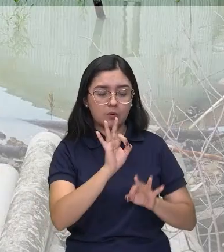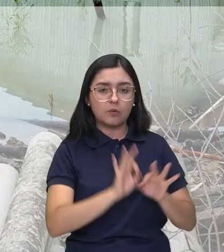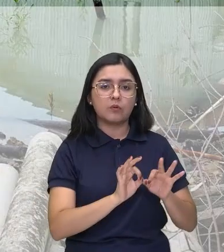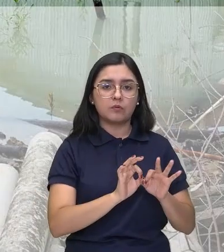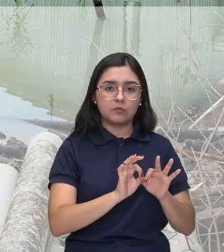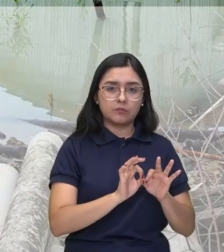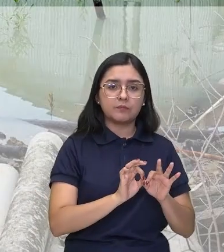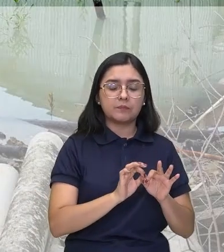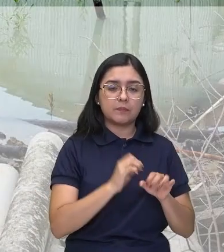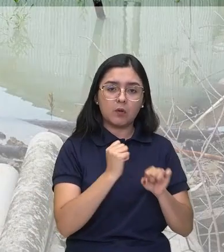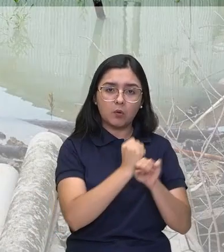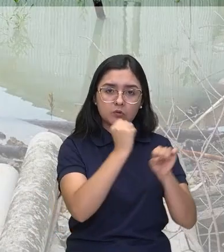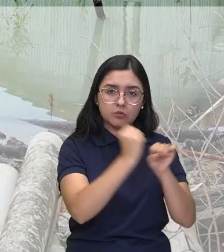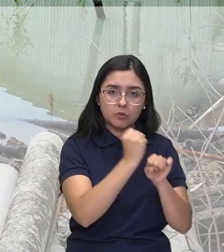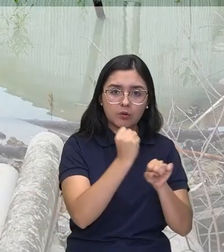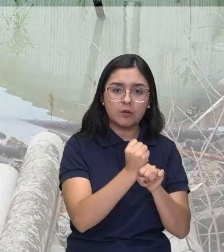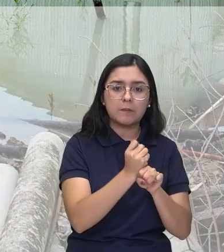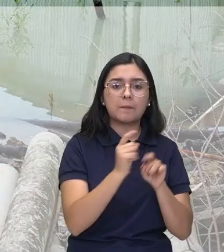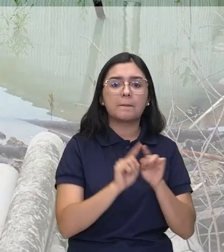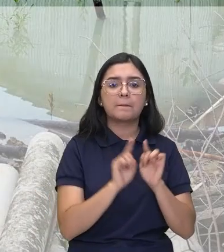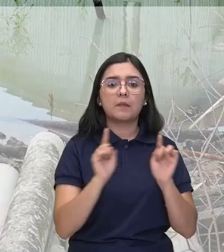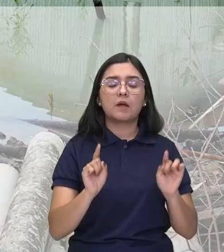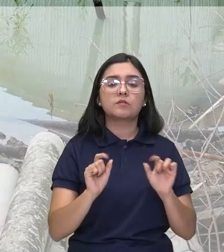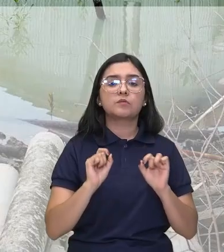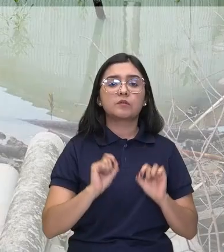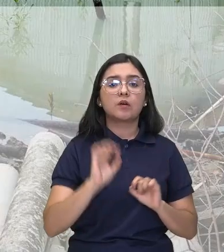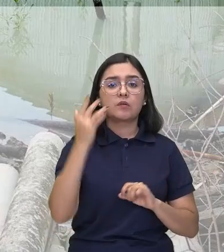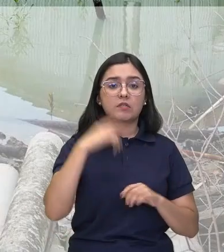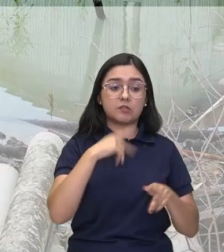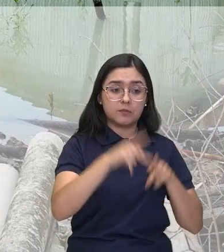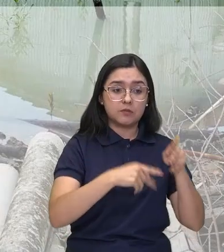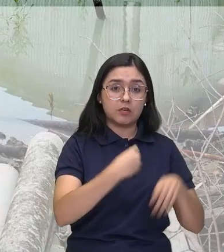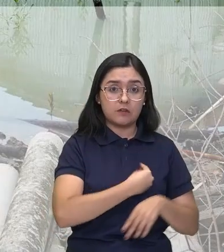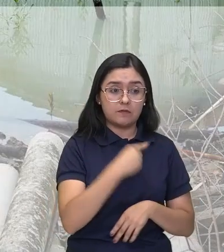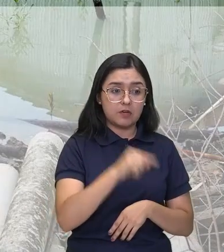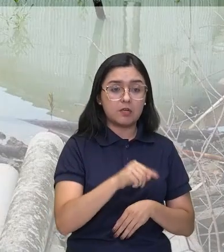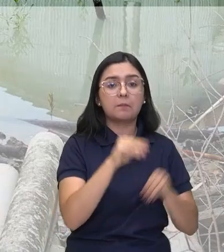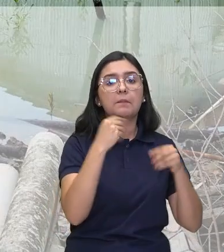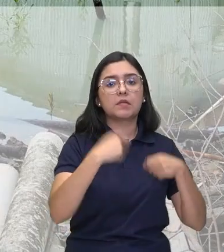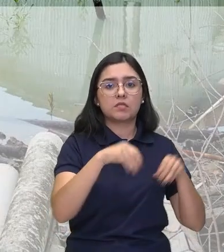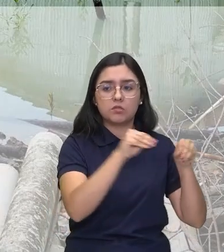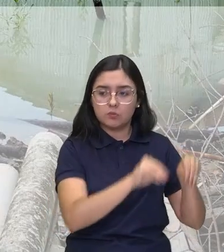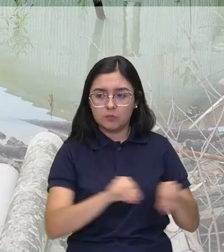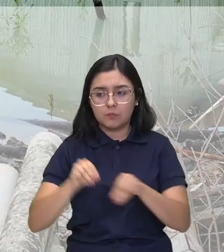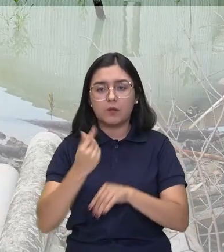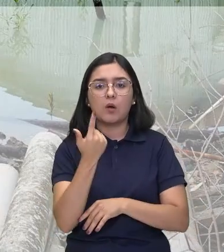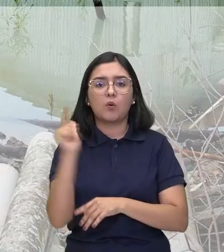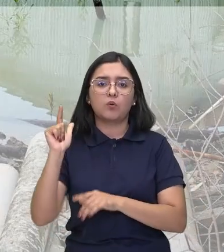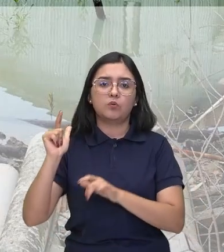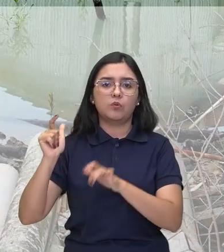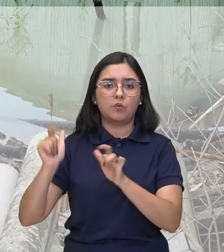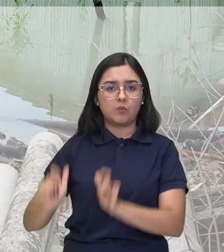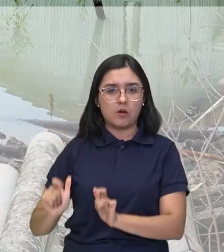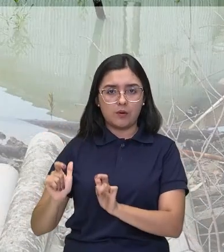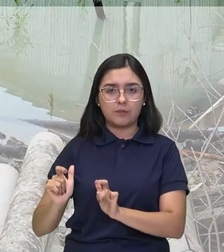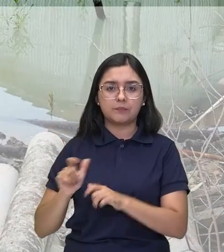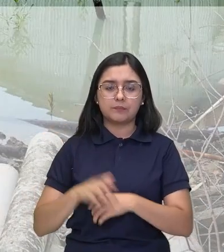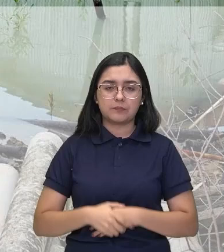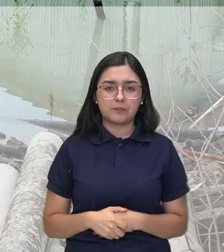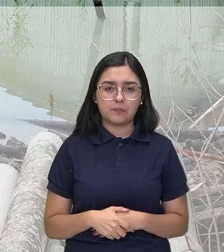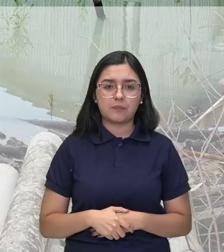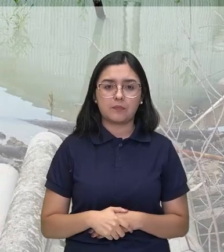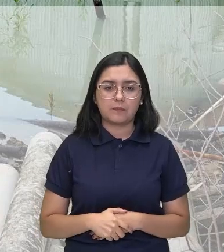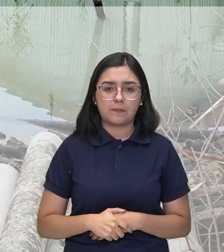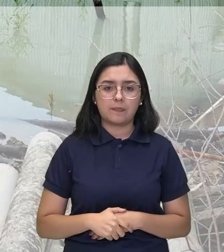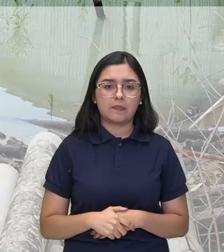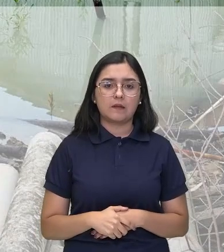para poder ficar bonito, só que por consequência as pessoas que vivem aqui acabam tendo que sair, tendo que ir para longe, tendo que ir para outros lugares.